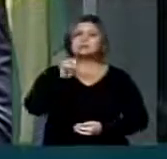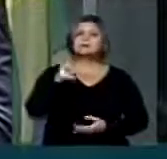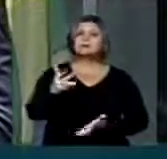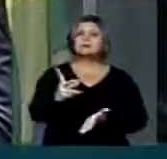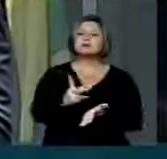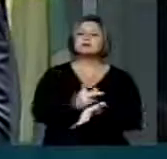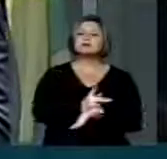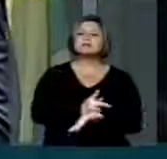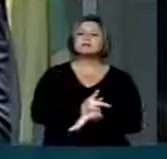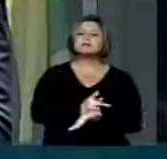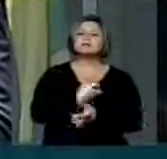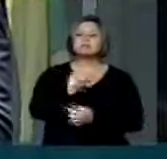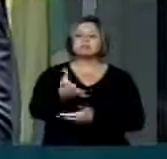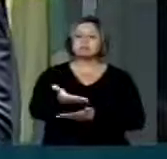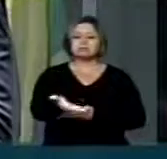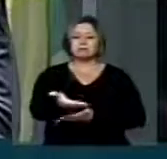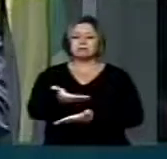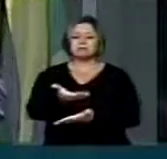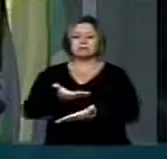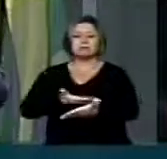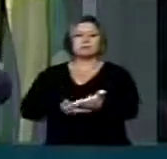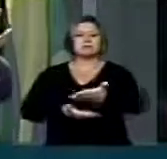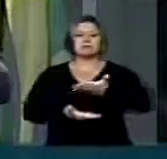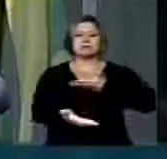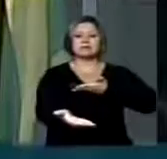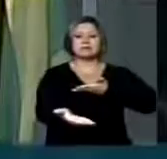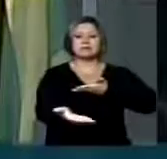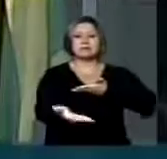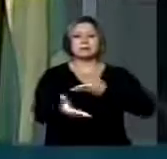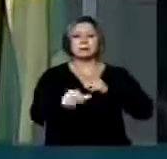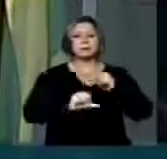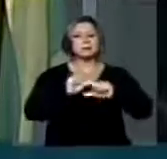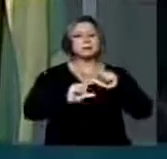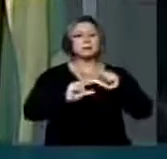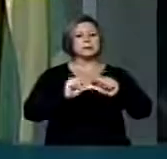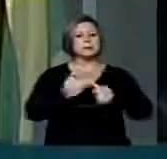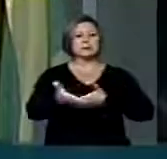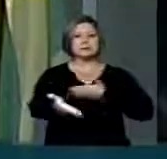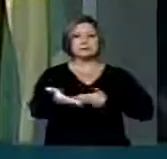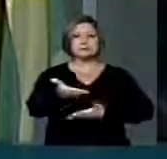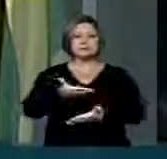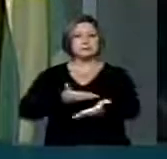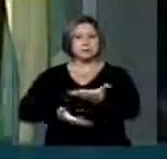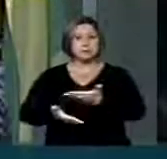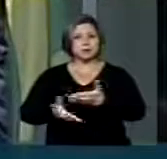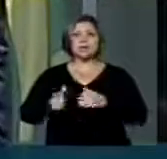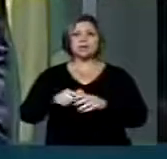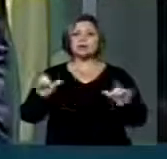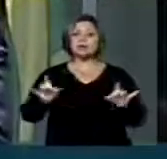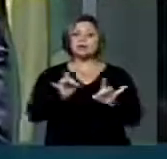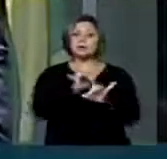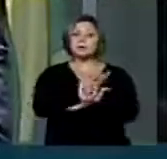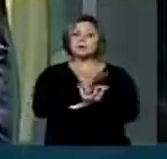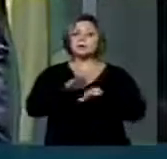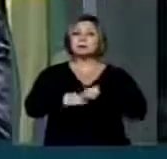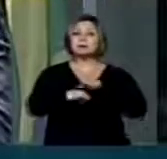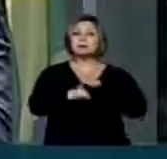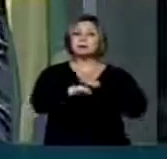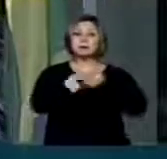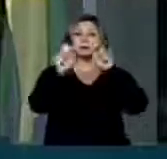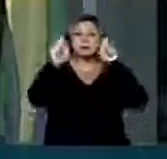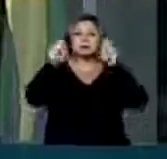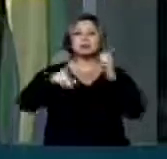foi uma troca. As centrais sindicais, logo após as manifestações,